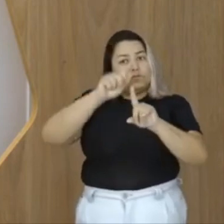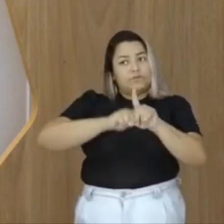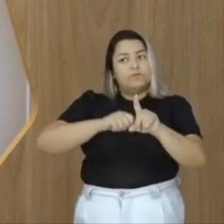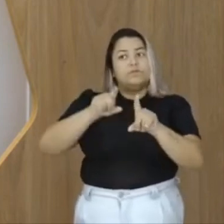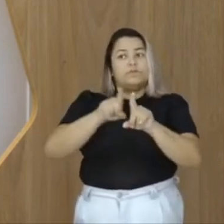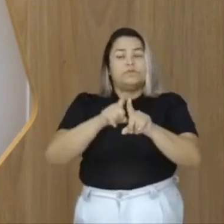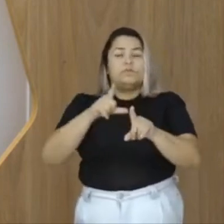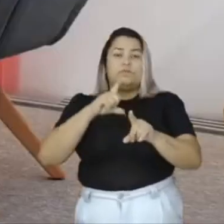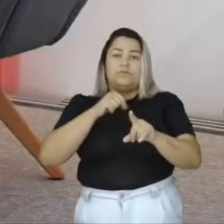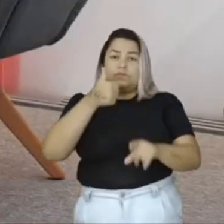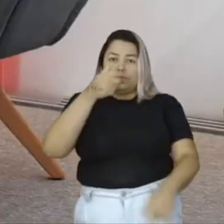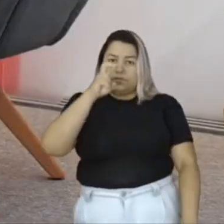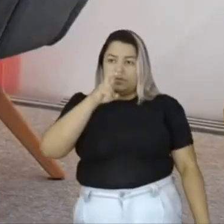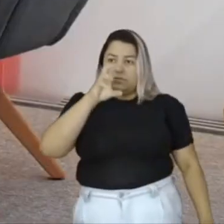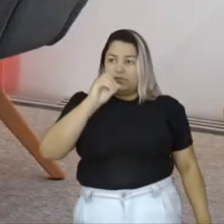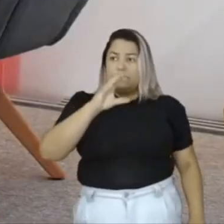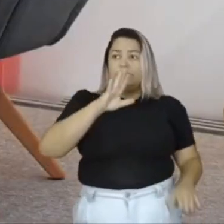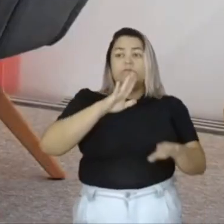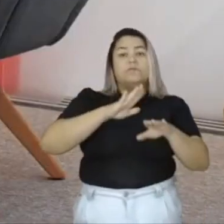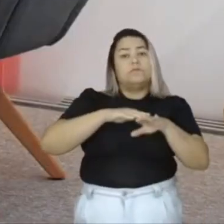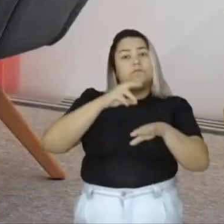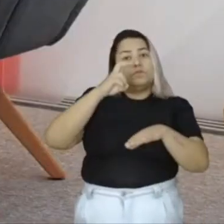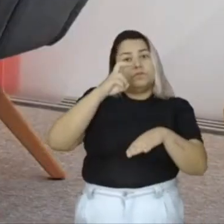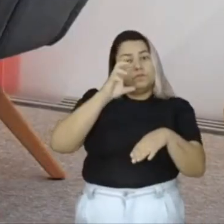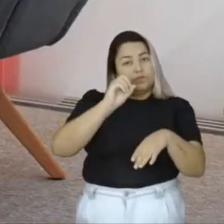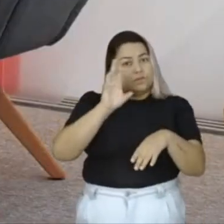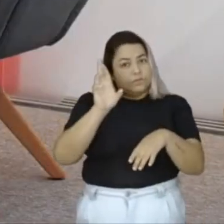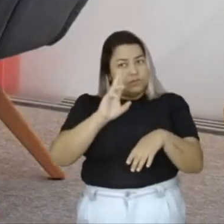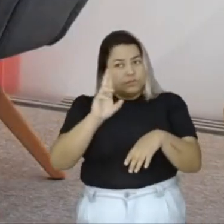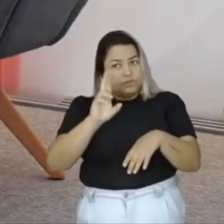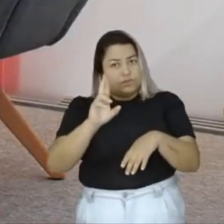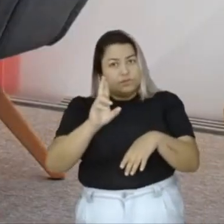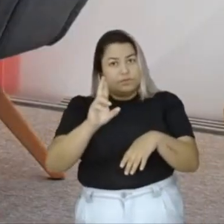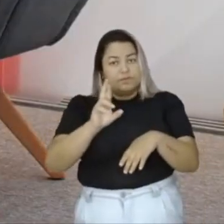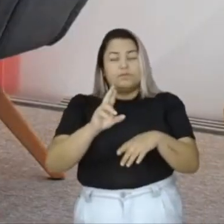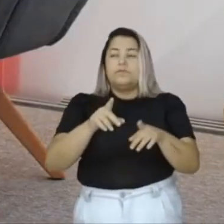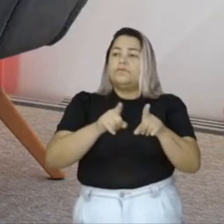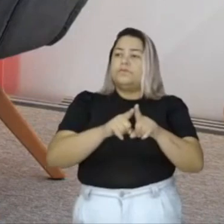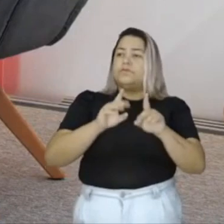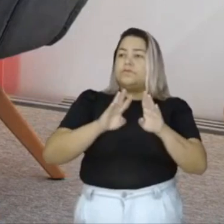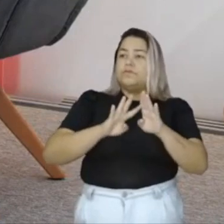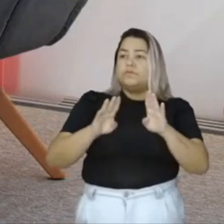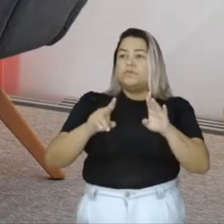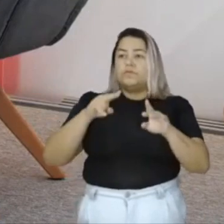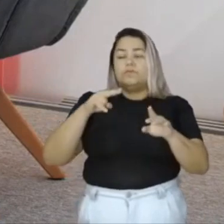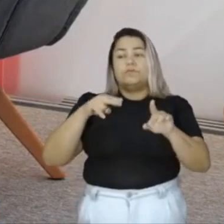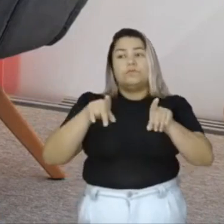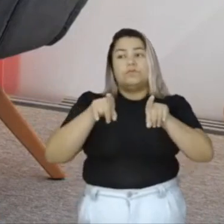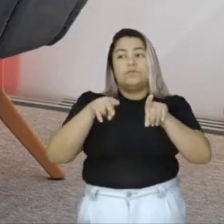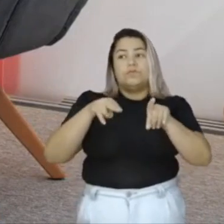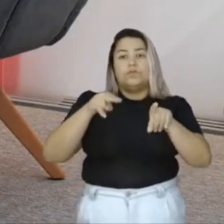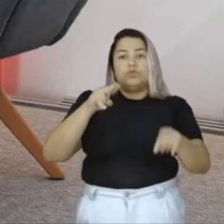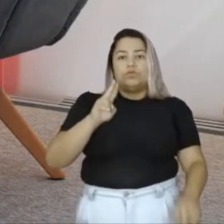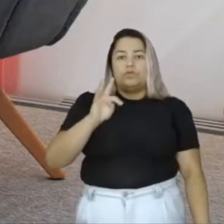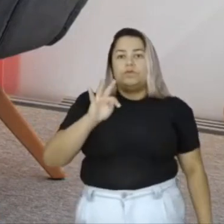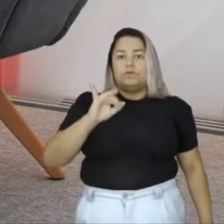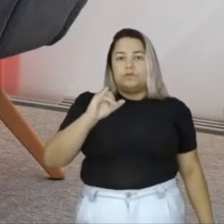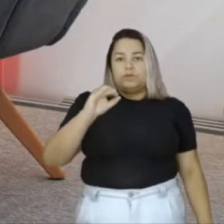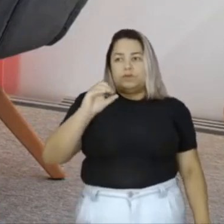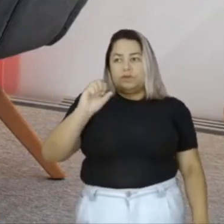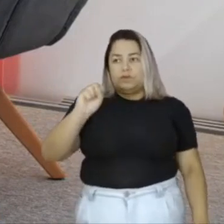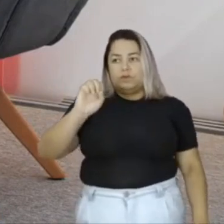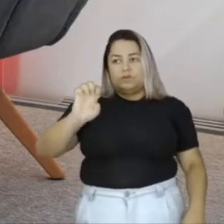além desses 150, mais R$50, sabe, que é o que a gente chama de benefício Nutris. Então, o que o